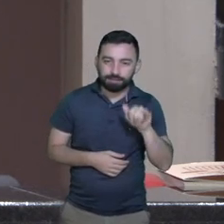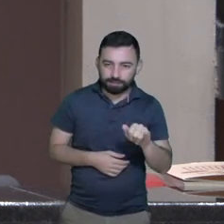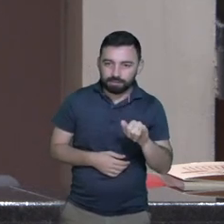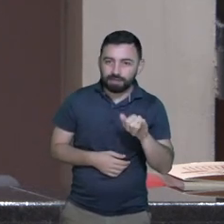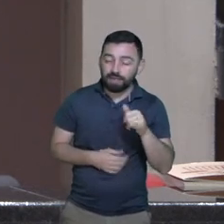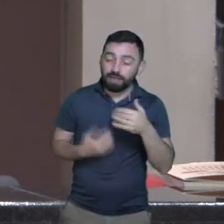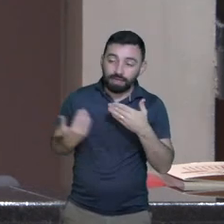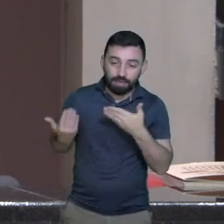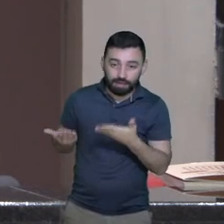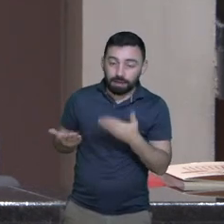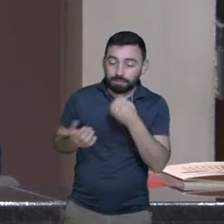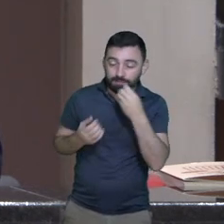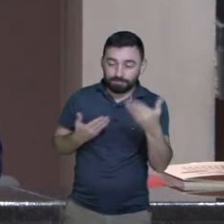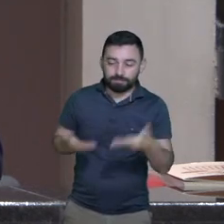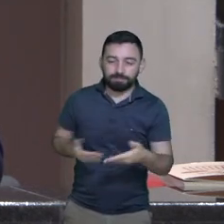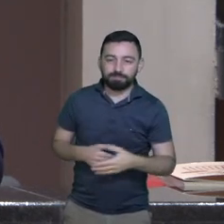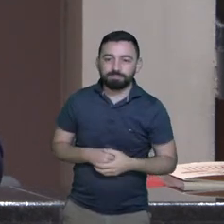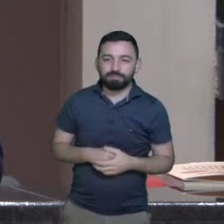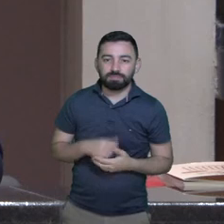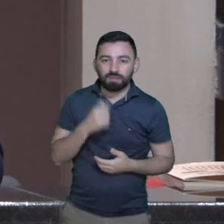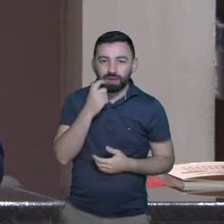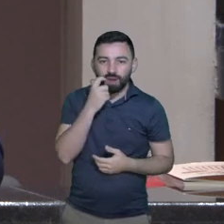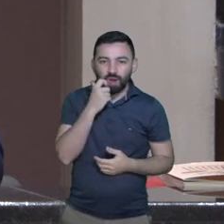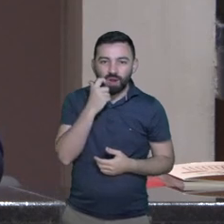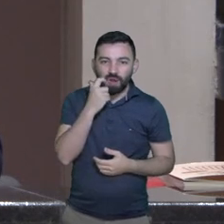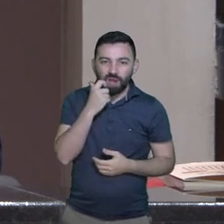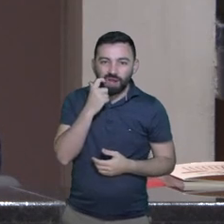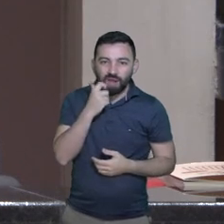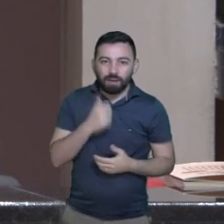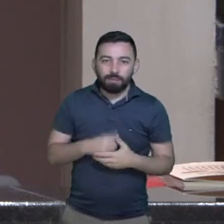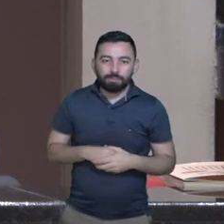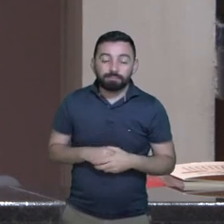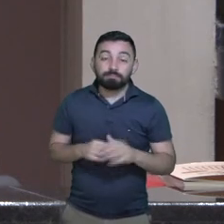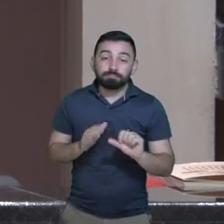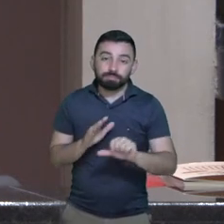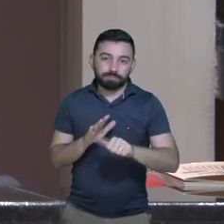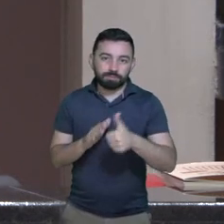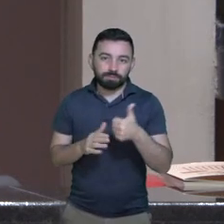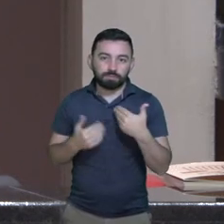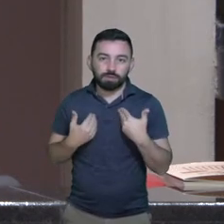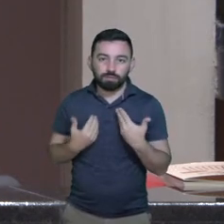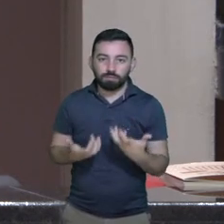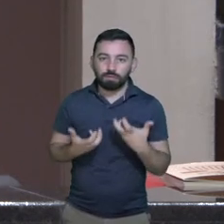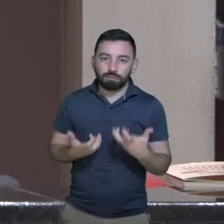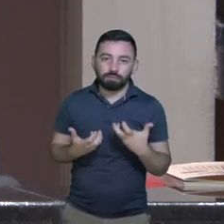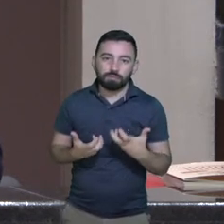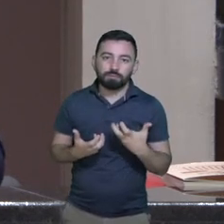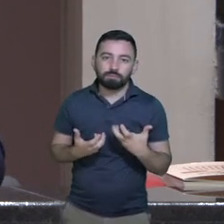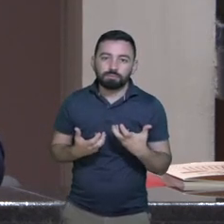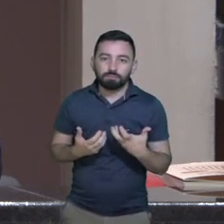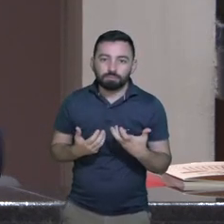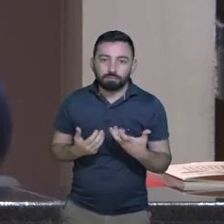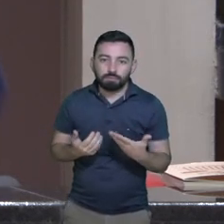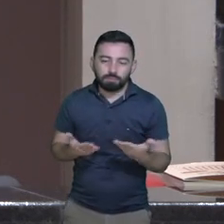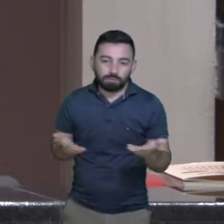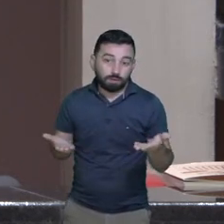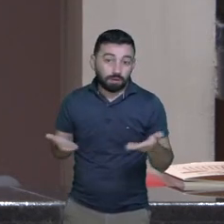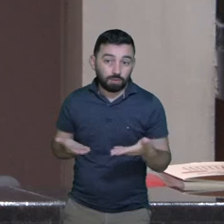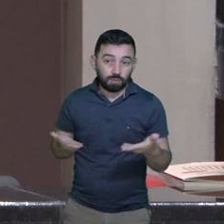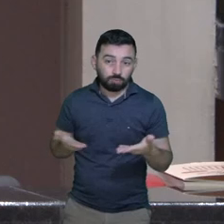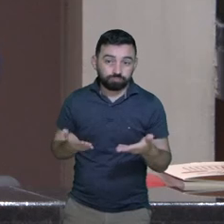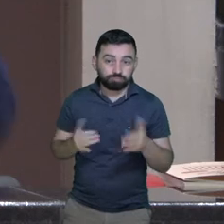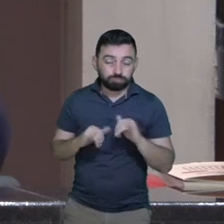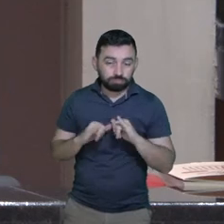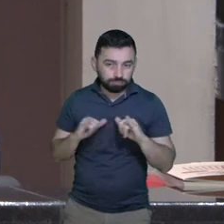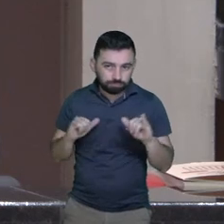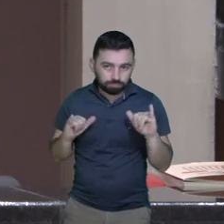bem-vinda nesta terra bem eh em primeiro lugar eu quero eh aqui fazer uma menção antes de